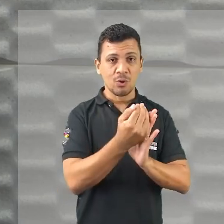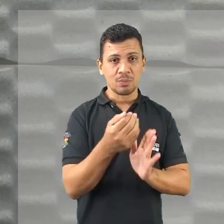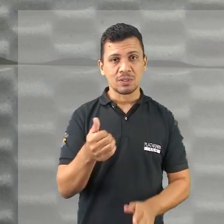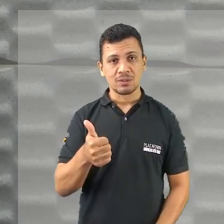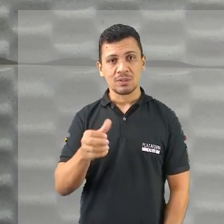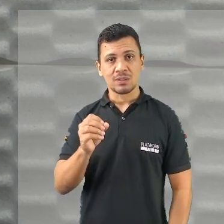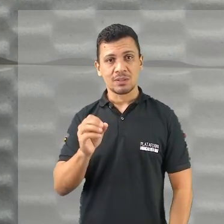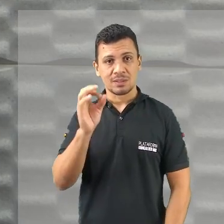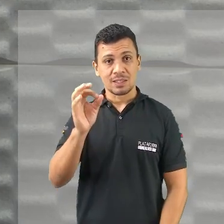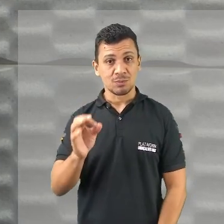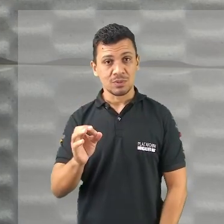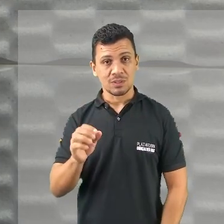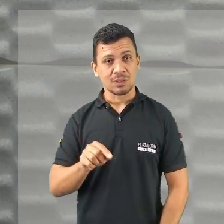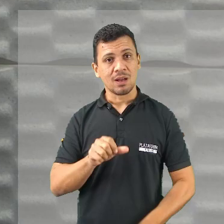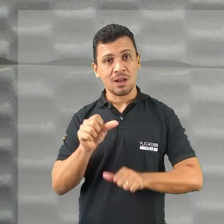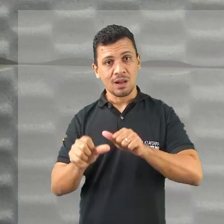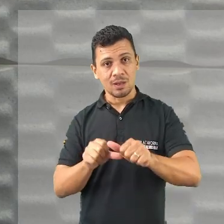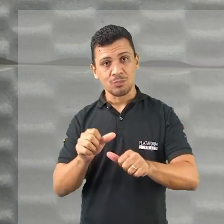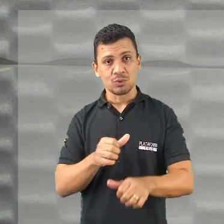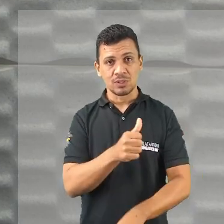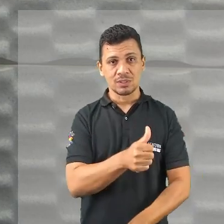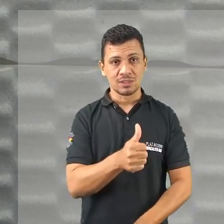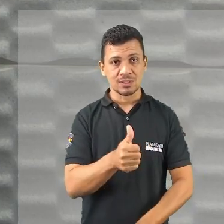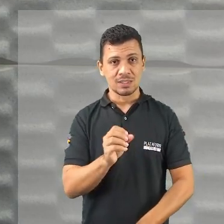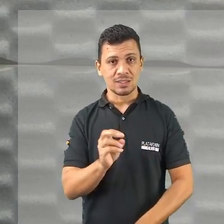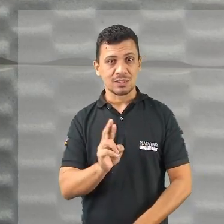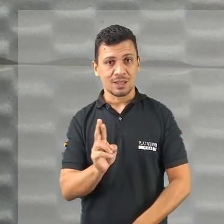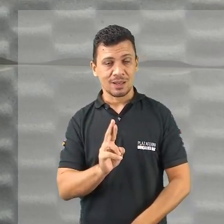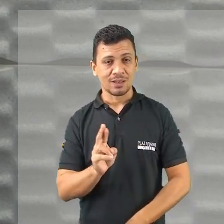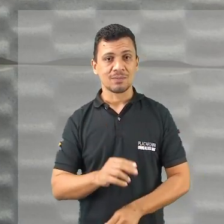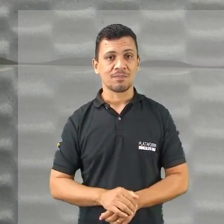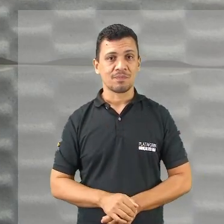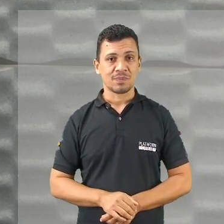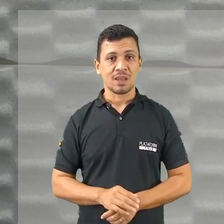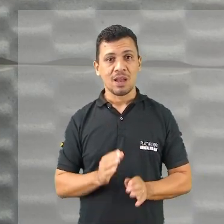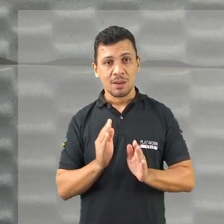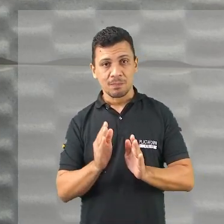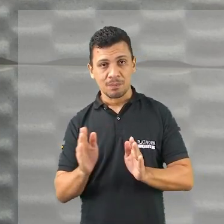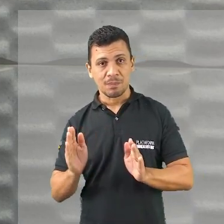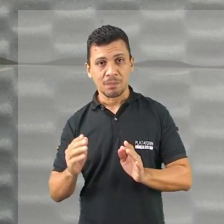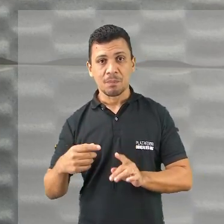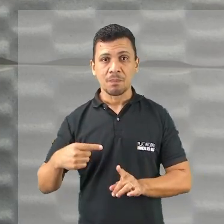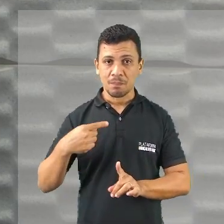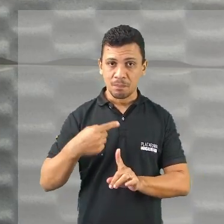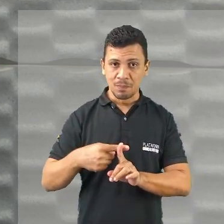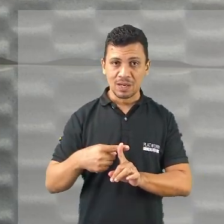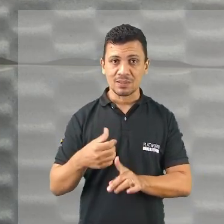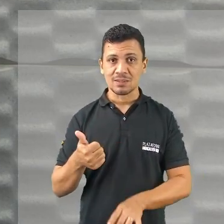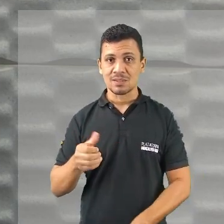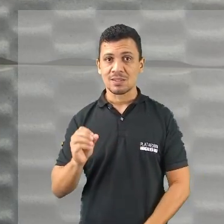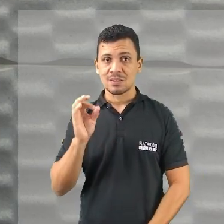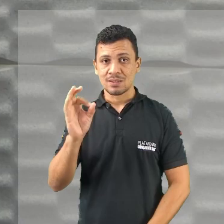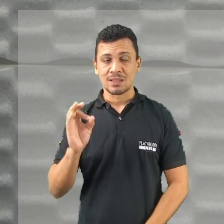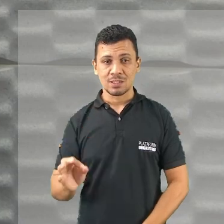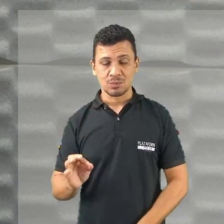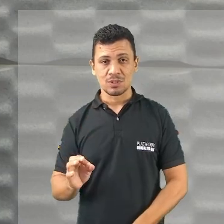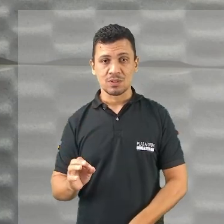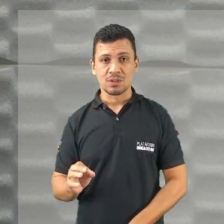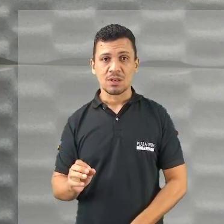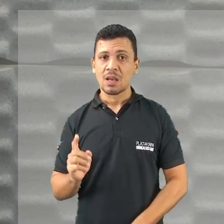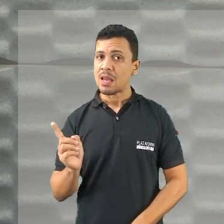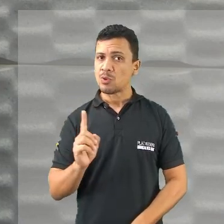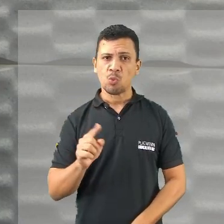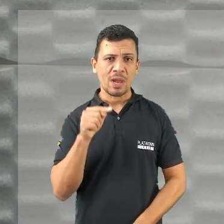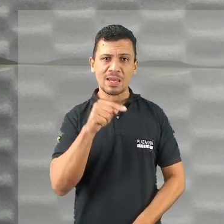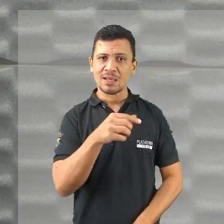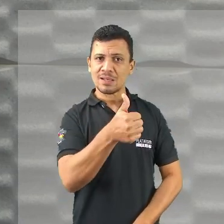passa a ser R$110. No próximo período, né, que vai incidir mais de 10%, ele vai incidir não em cima